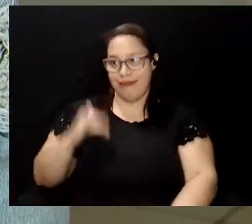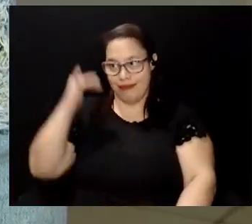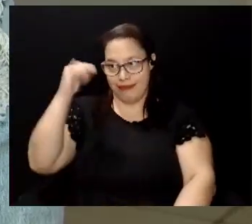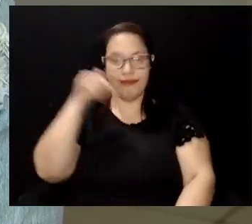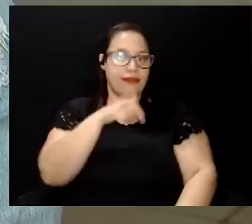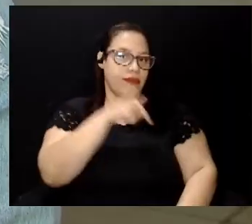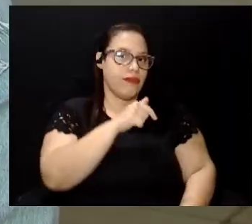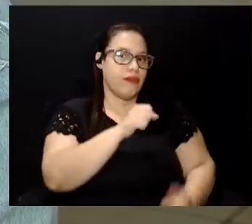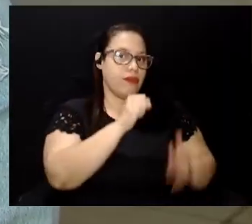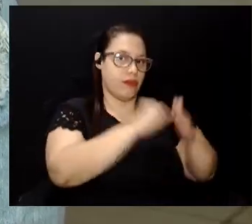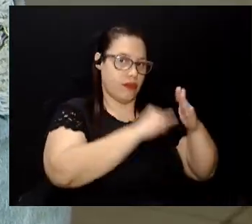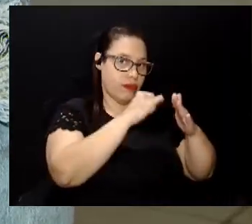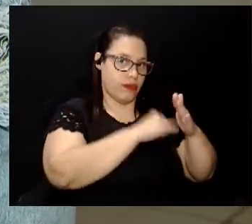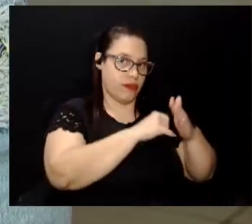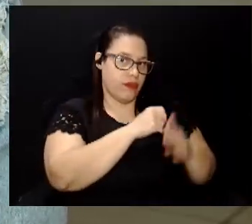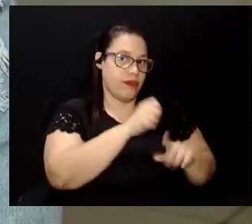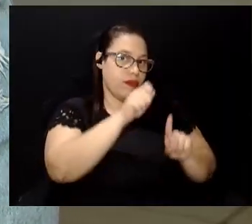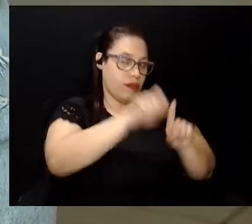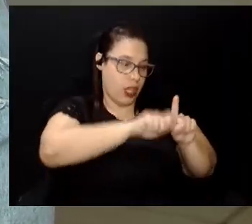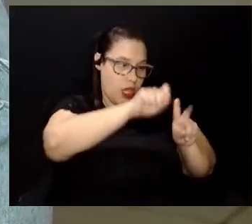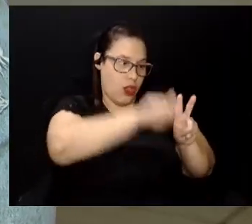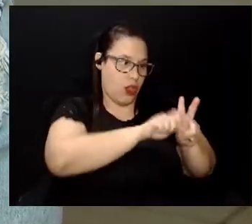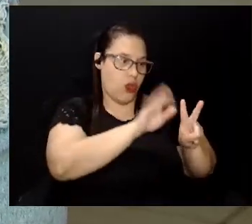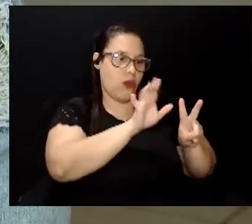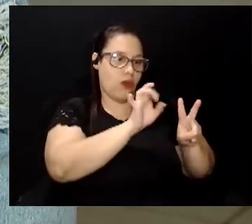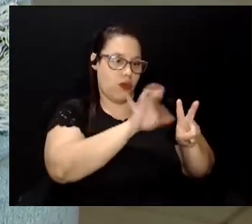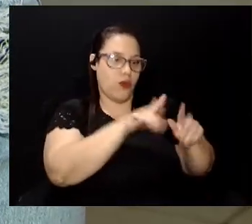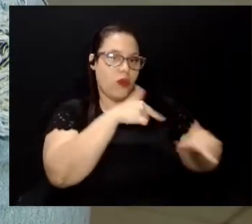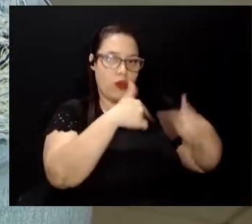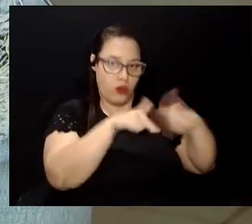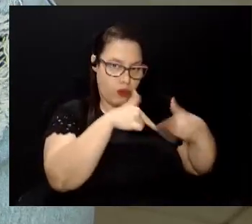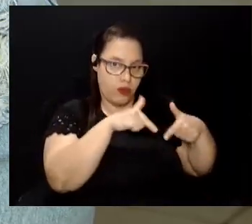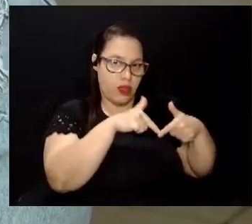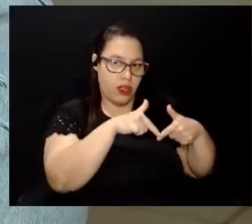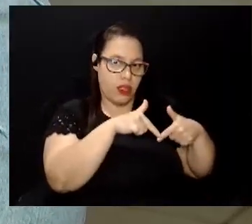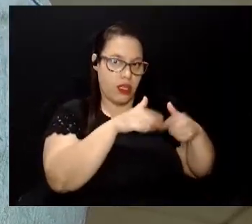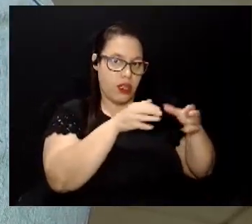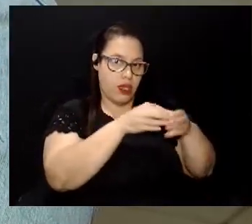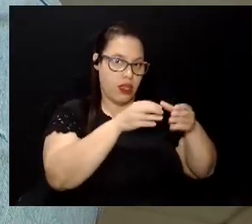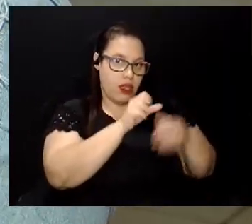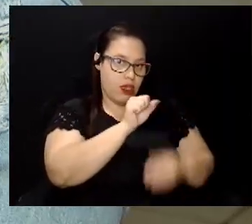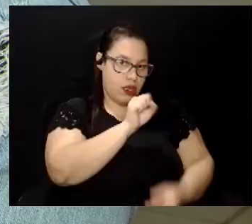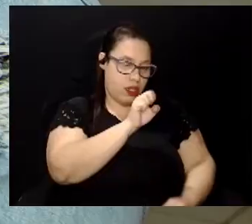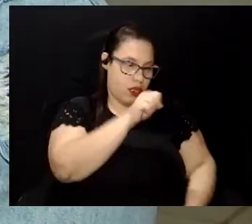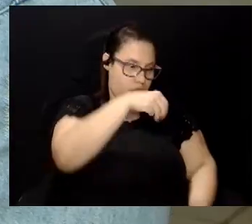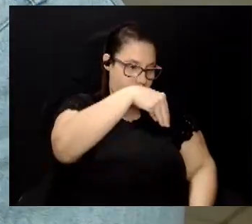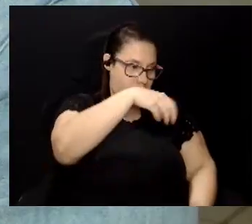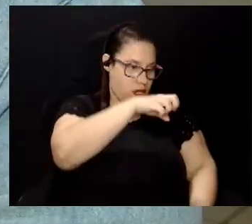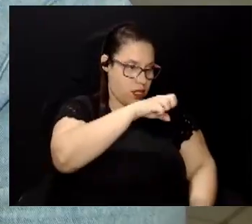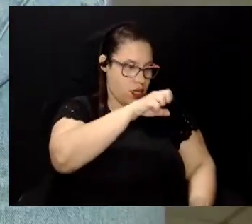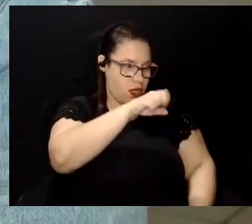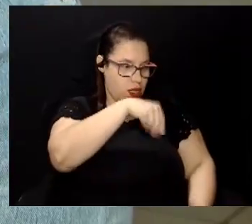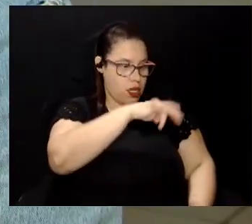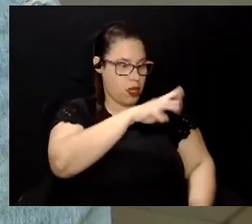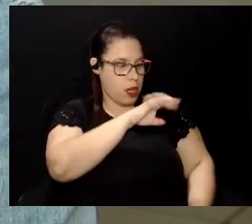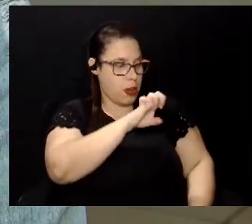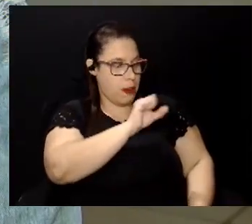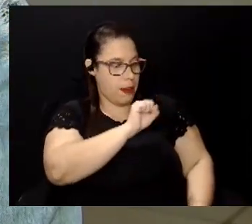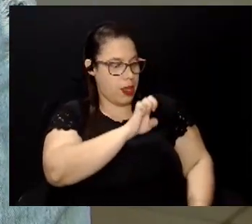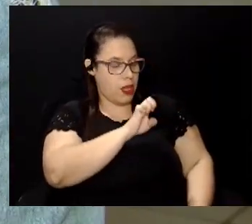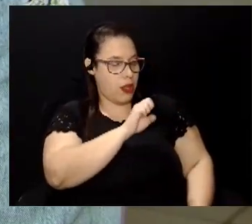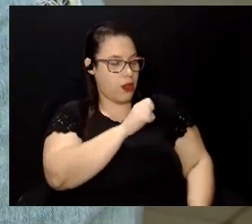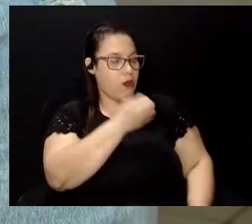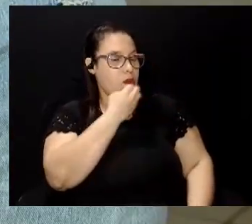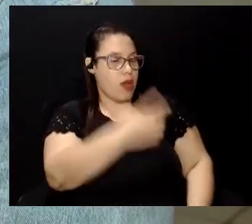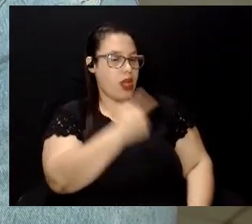estou atuando aqui no Instituto há 2 meses, trabalhando com a turminha Sementes do Bem 1, né?